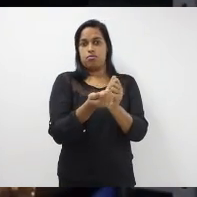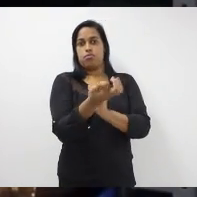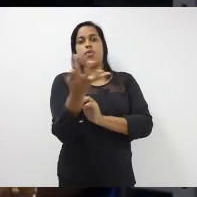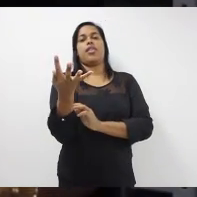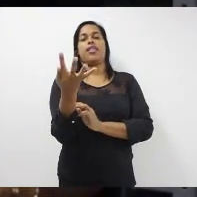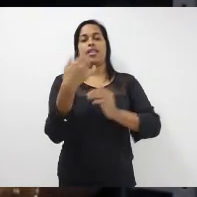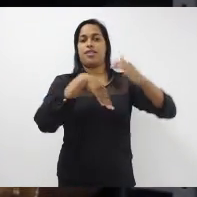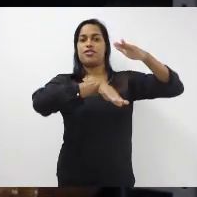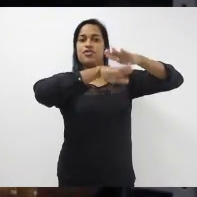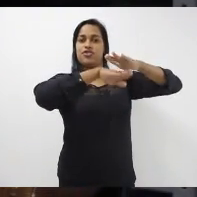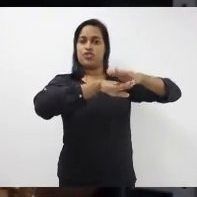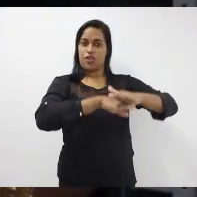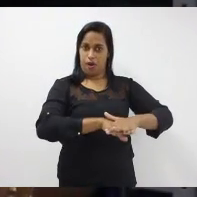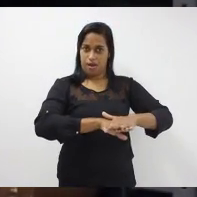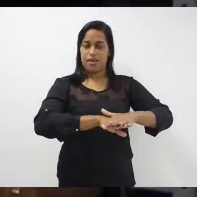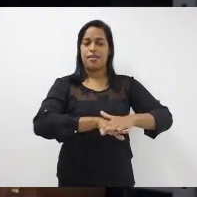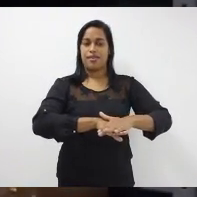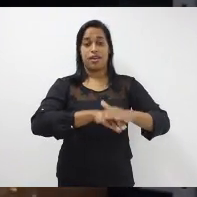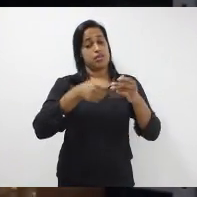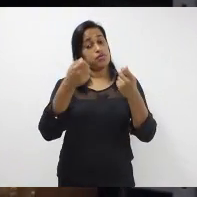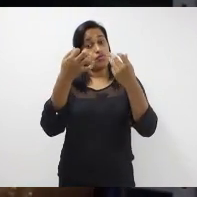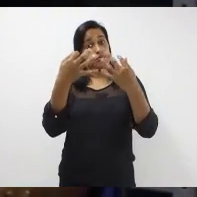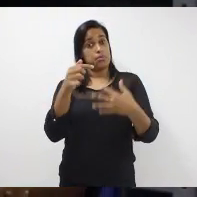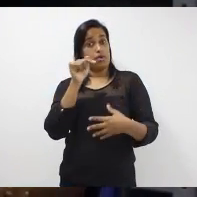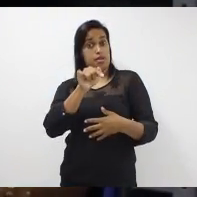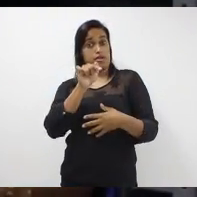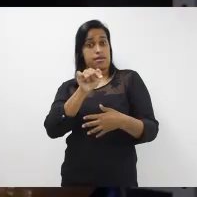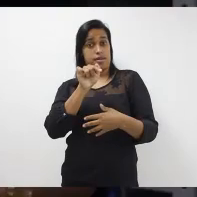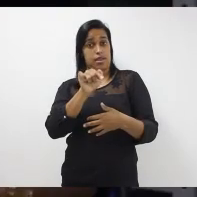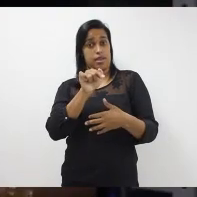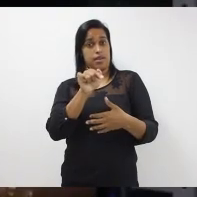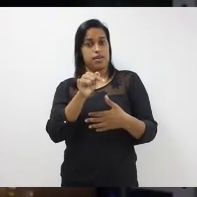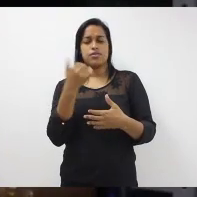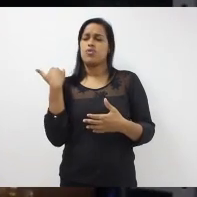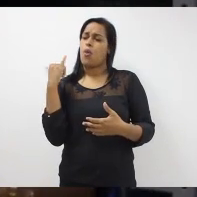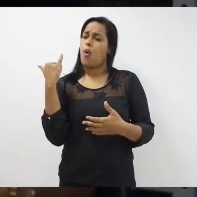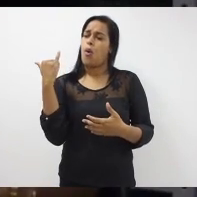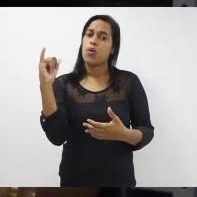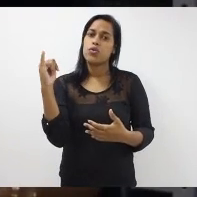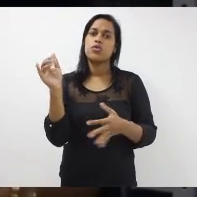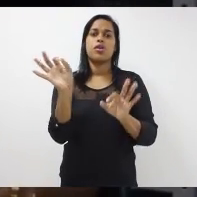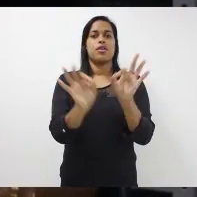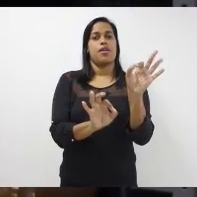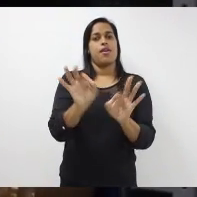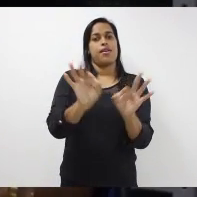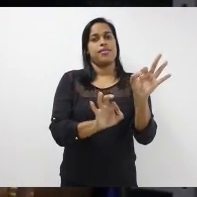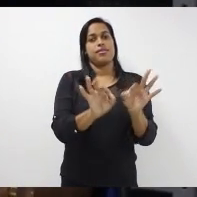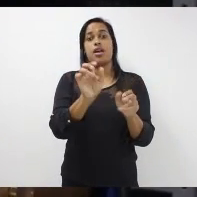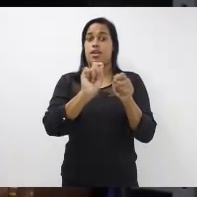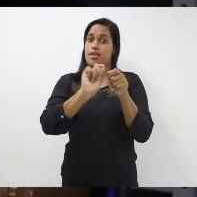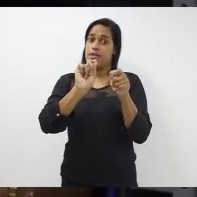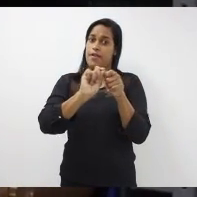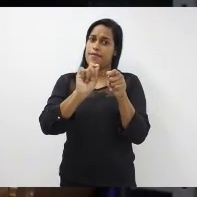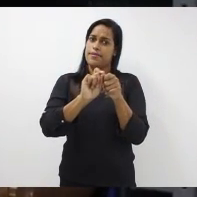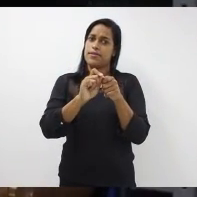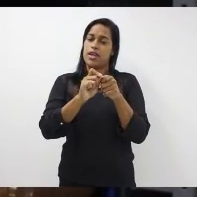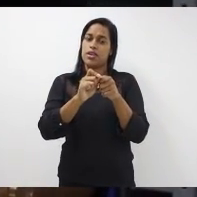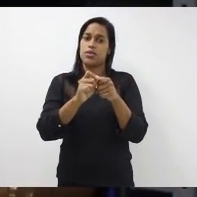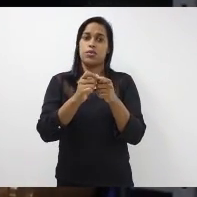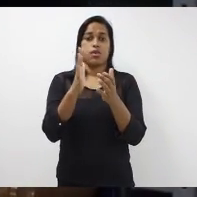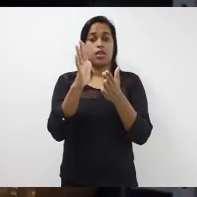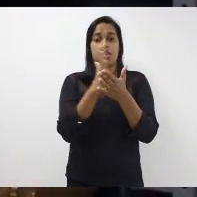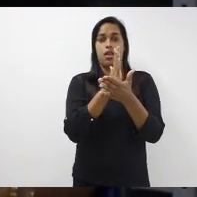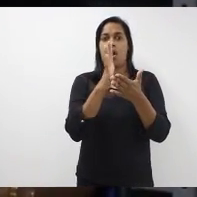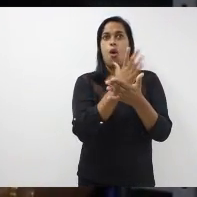estoque. Há quem diga, esse procedimento de controle de estoque, ele vai ser feito em cartões manuais ou por